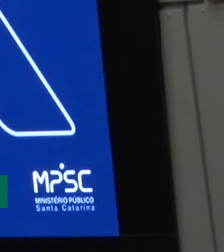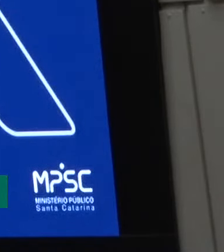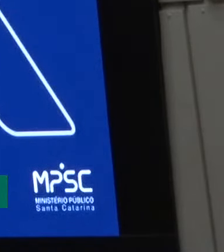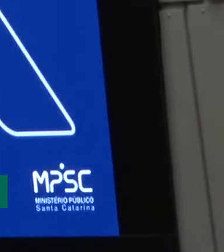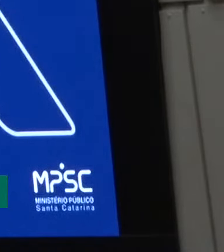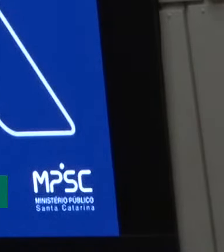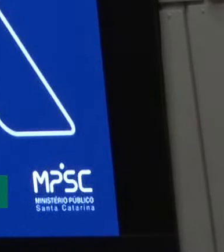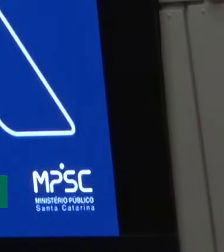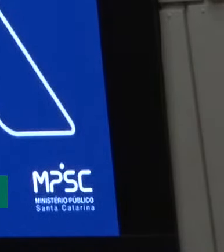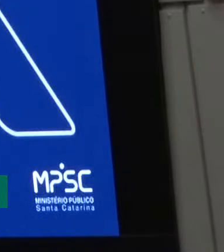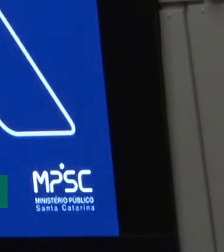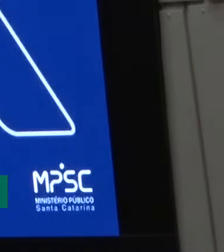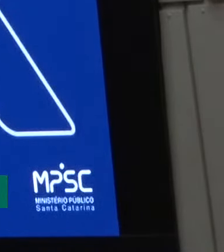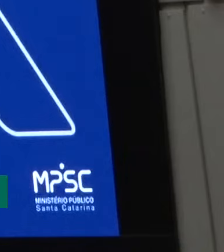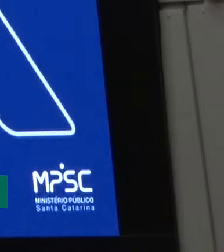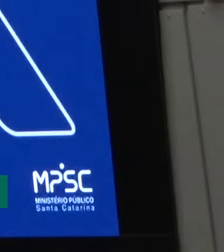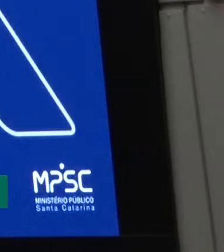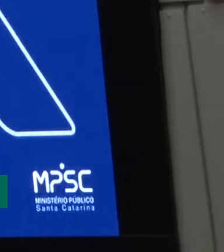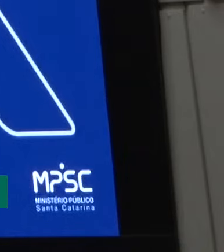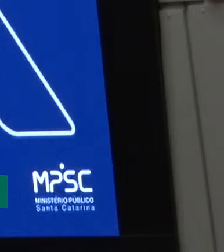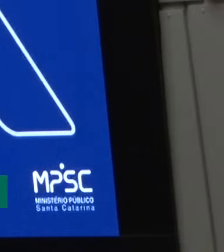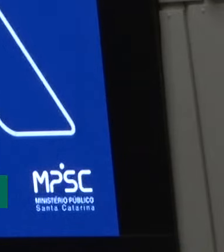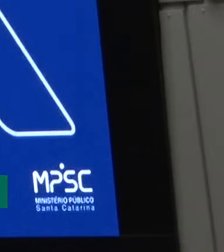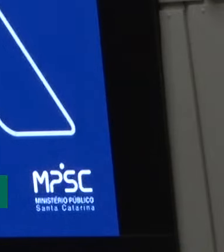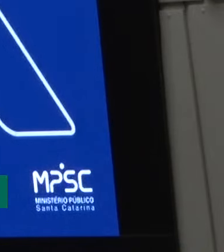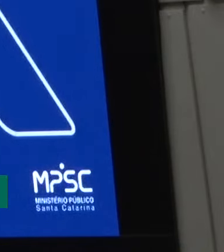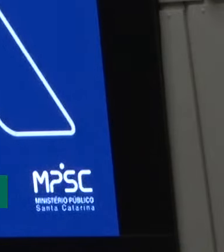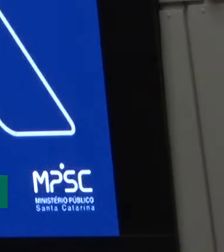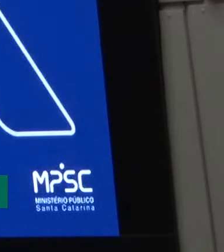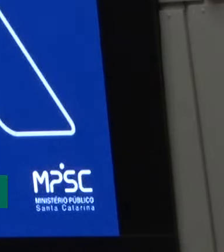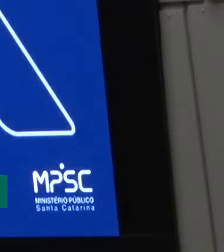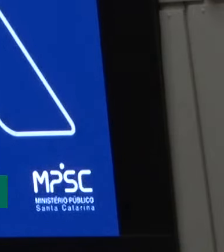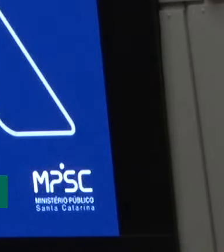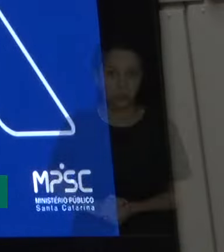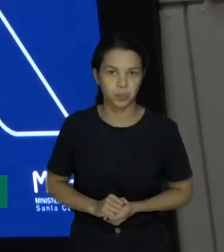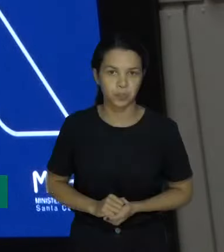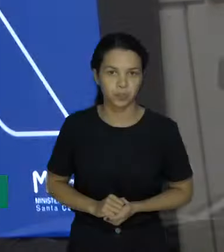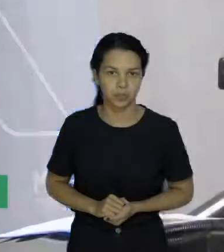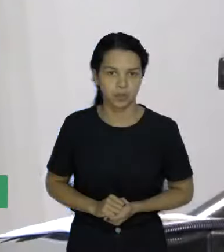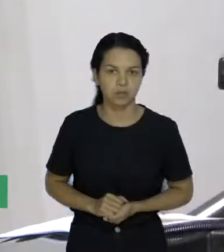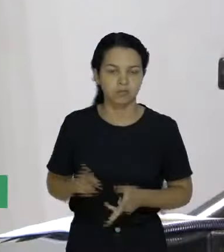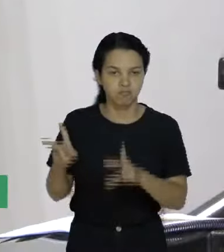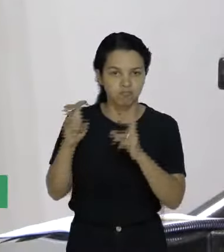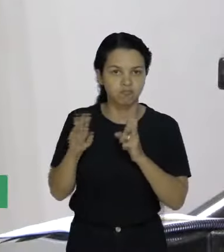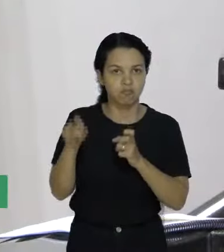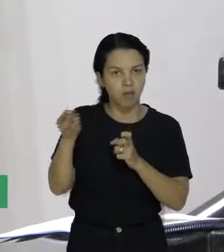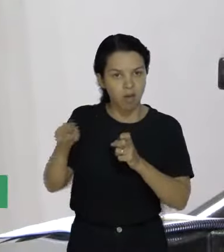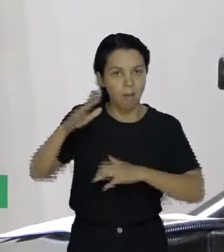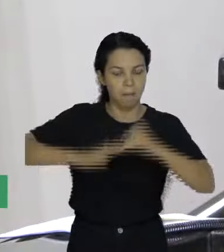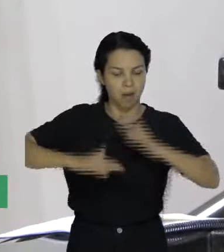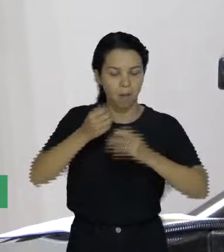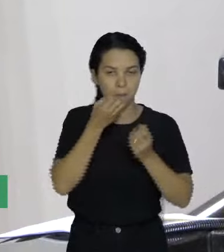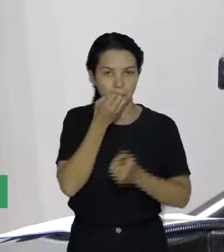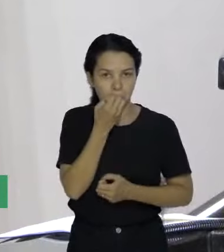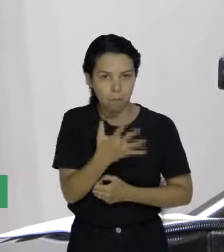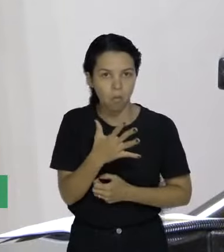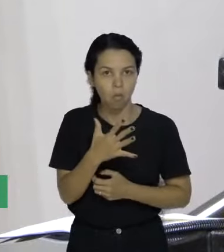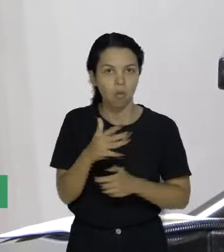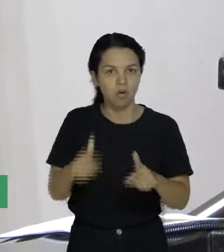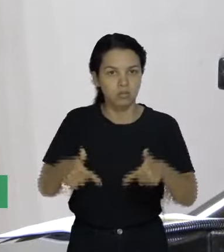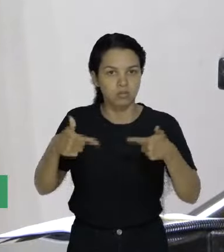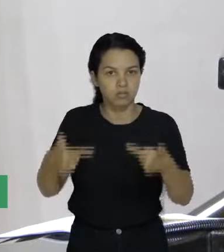vejam que este essa foi uma boa prática lançada pela Assembleia Legislativa e o Ministério Público identificando